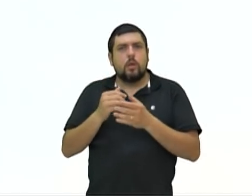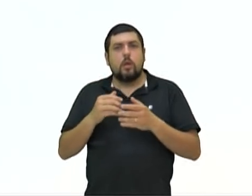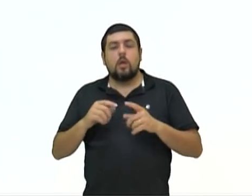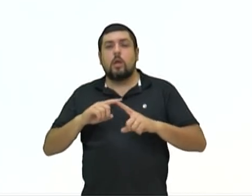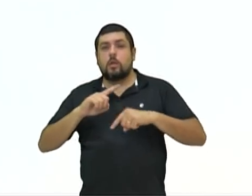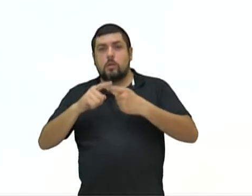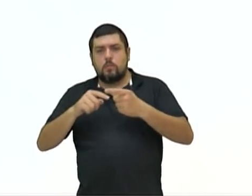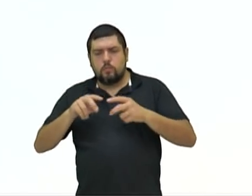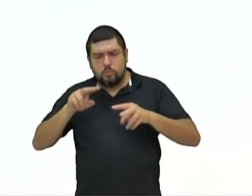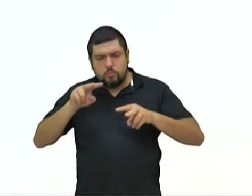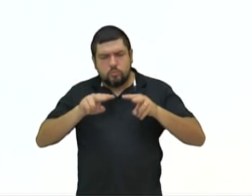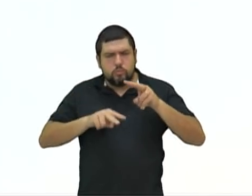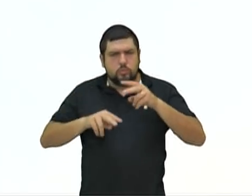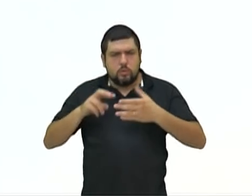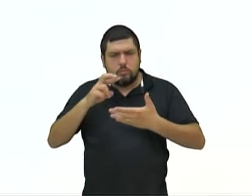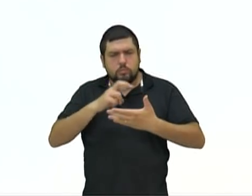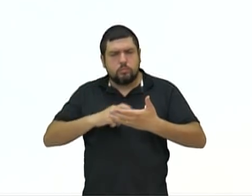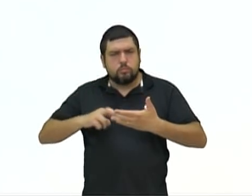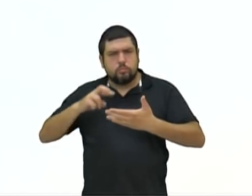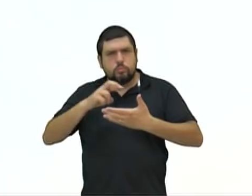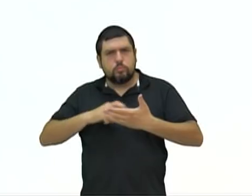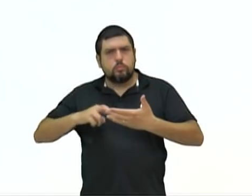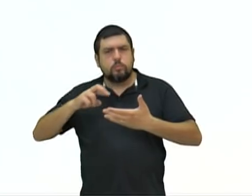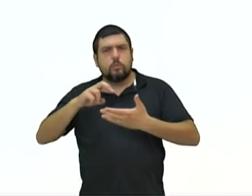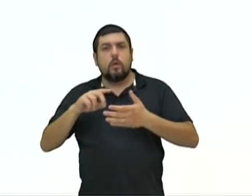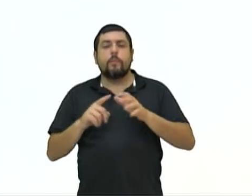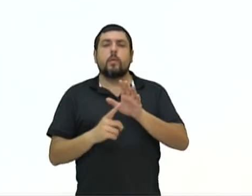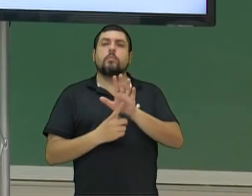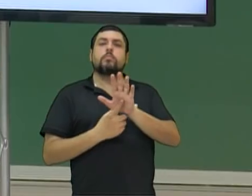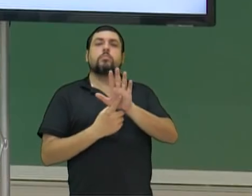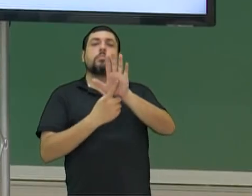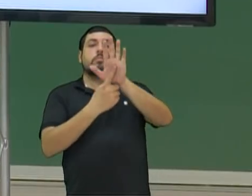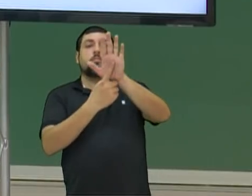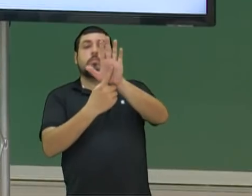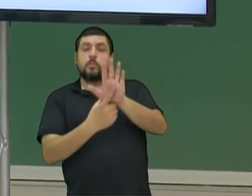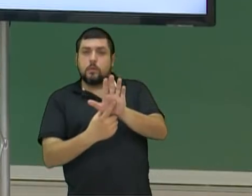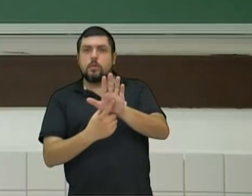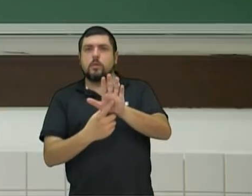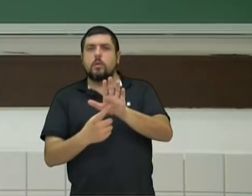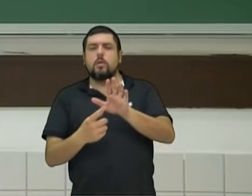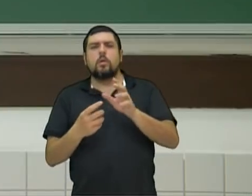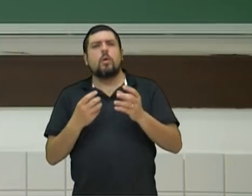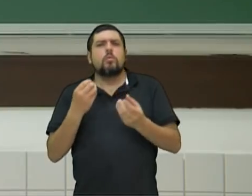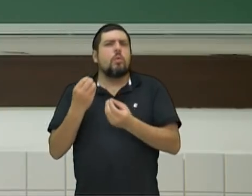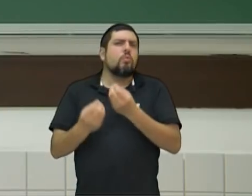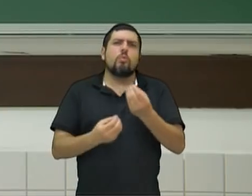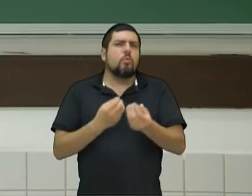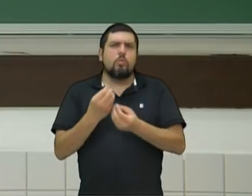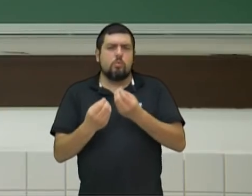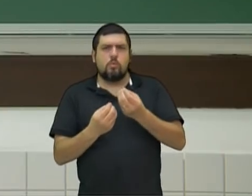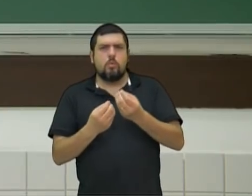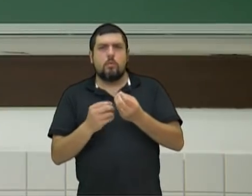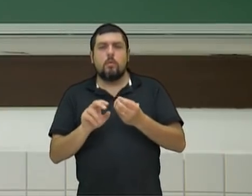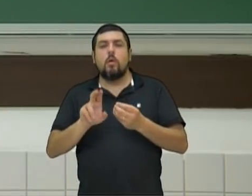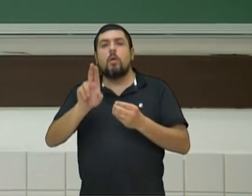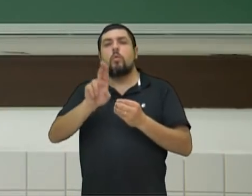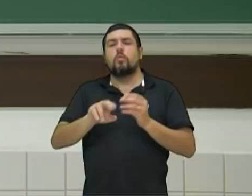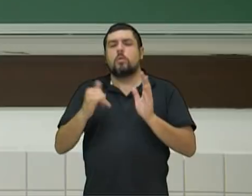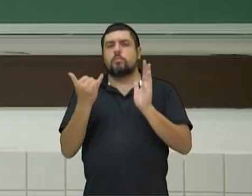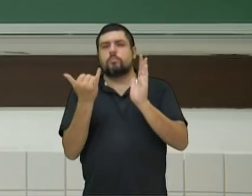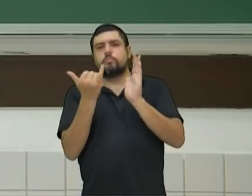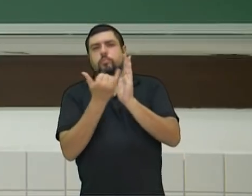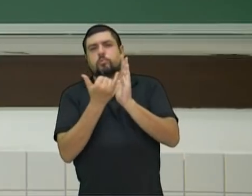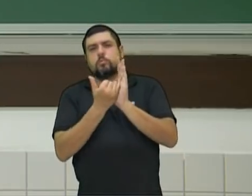elas e apresentar. Apresentar em forma de quê? Normalmente, ela é muito apresentada em forma de relatórios. Tem